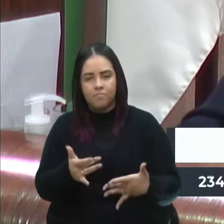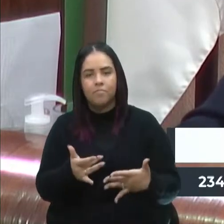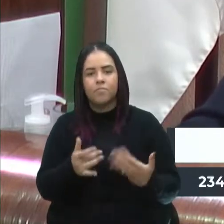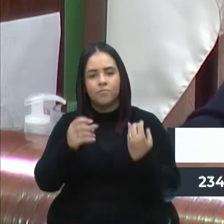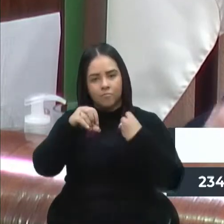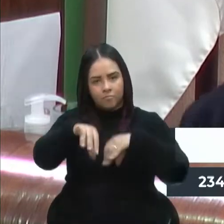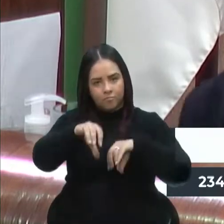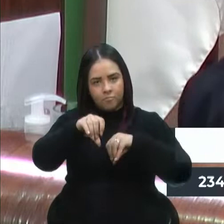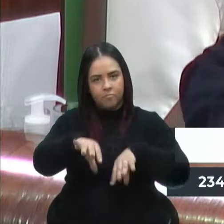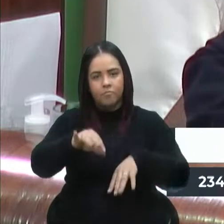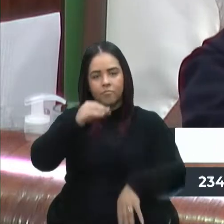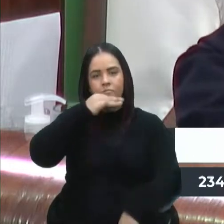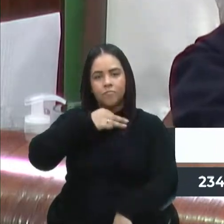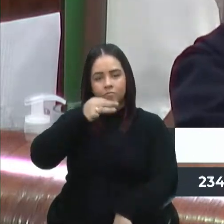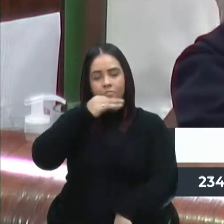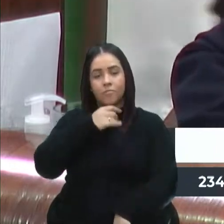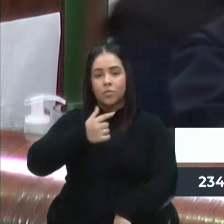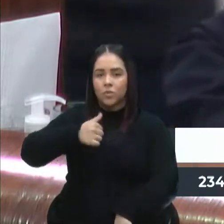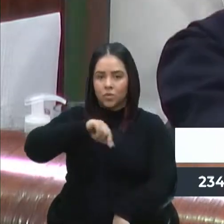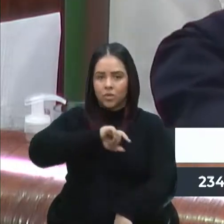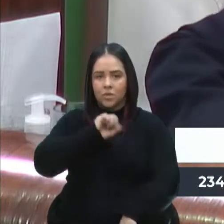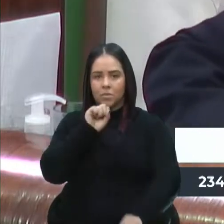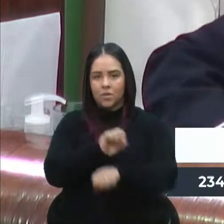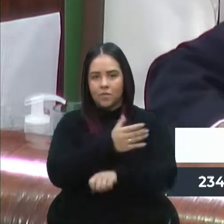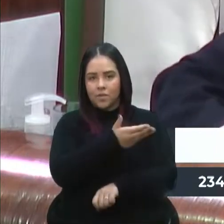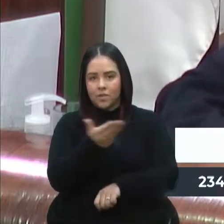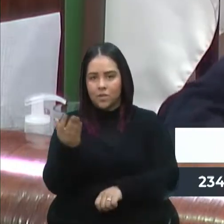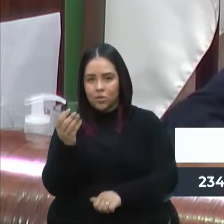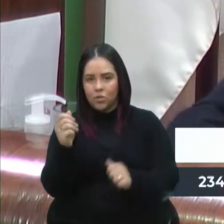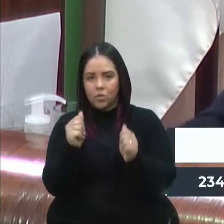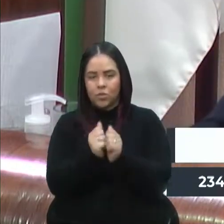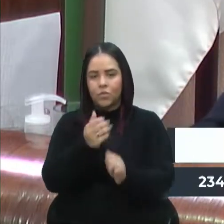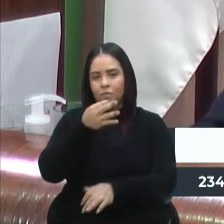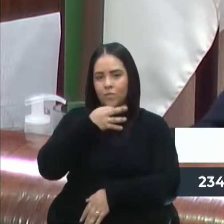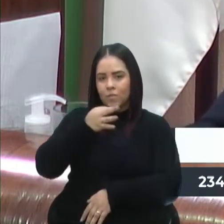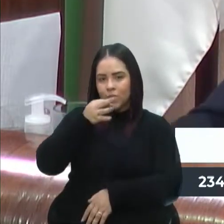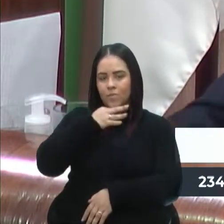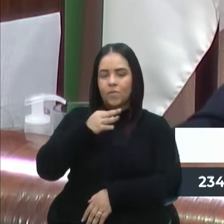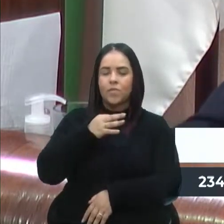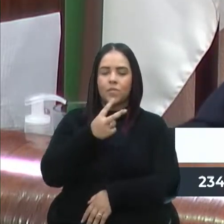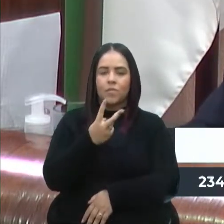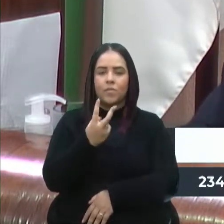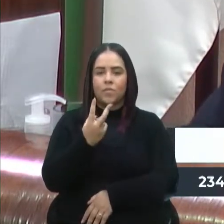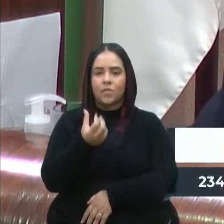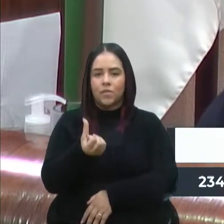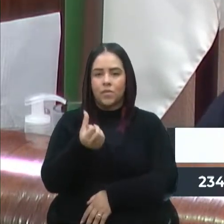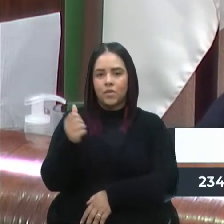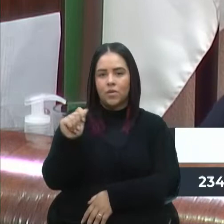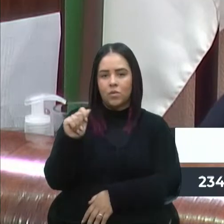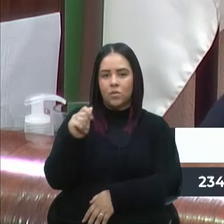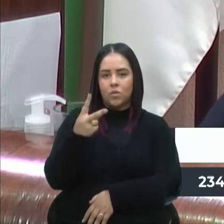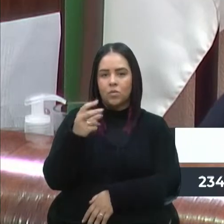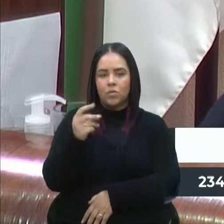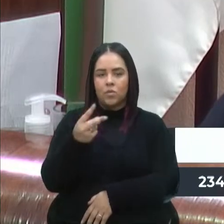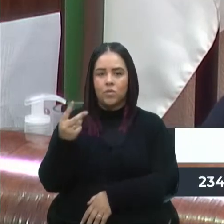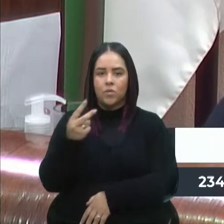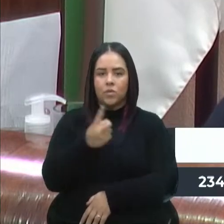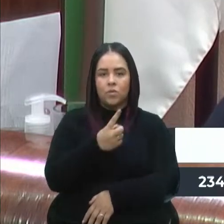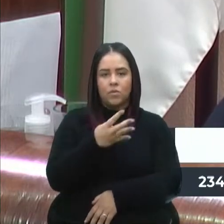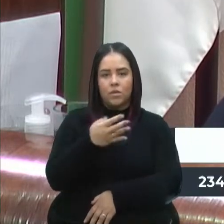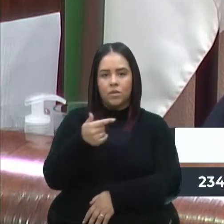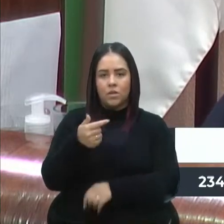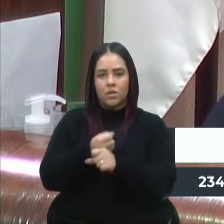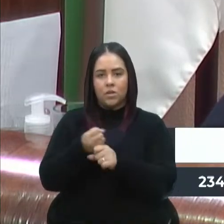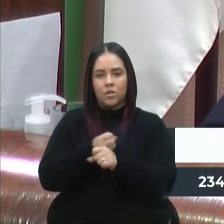de Caxias do Sul e contamos com apoio dos novos pares Caxias do Sul 26 de agosto de 2022 147